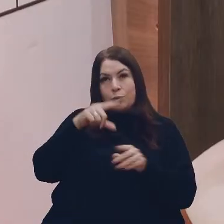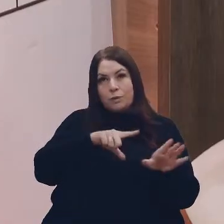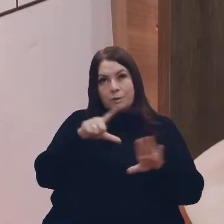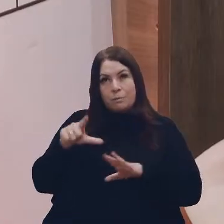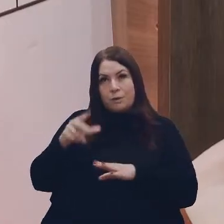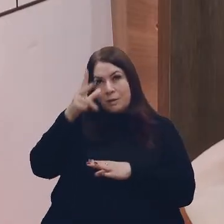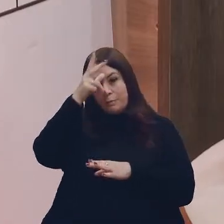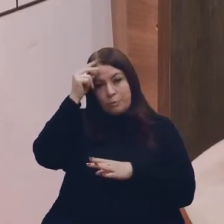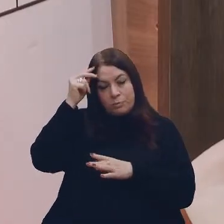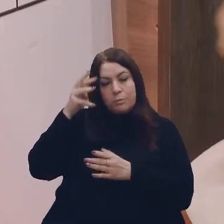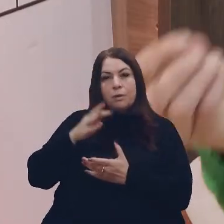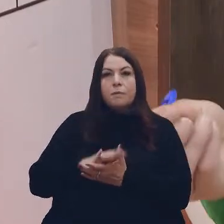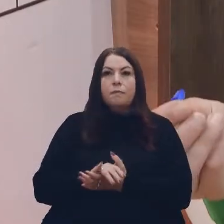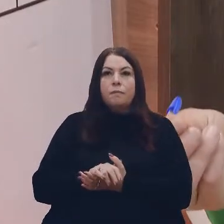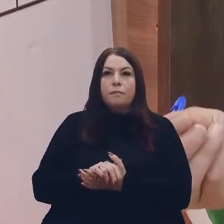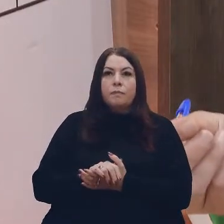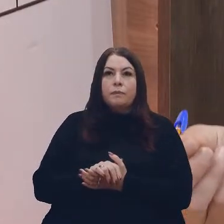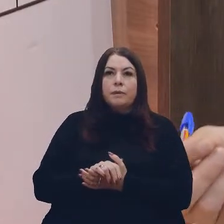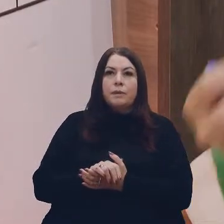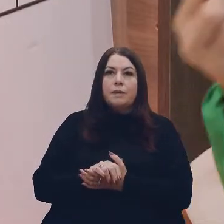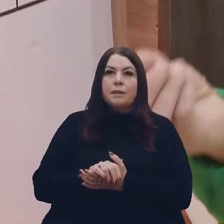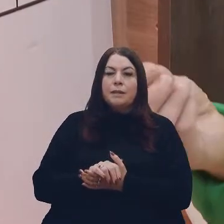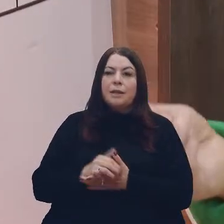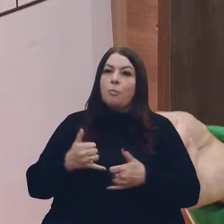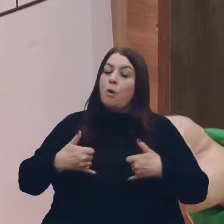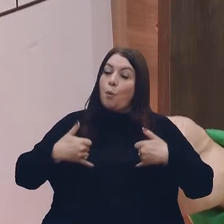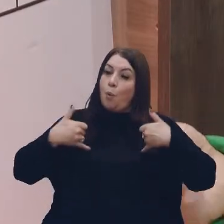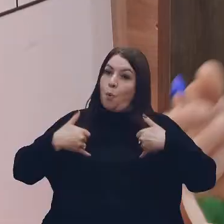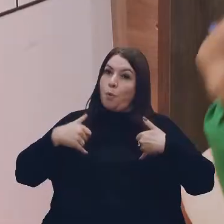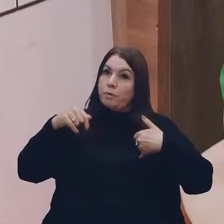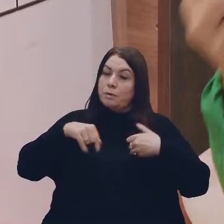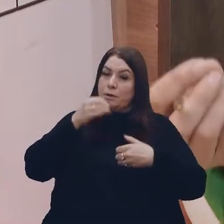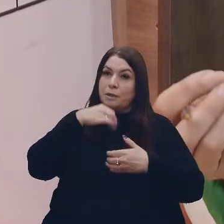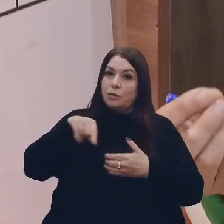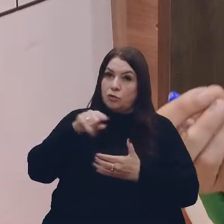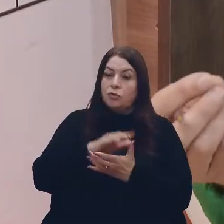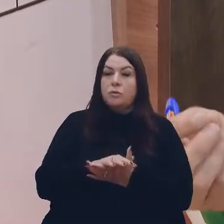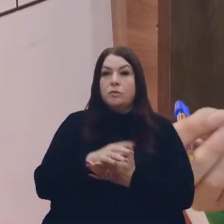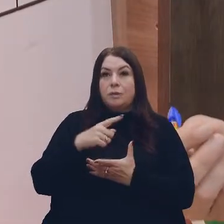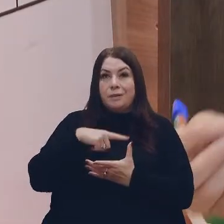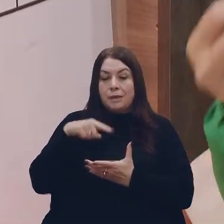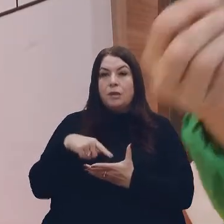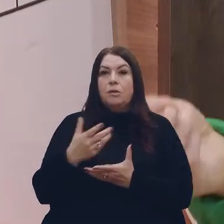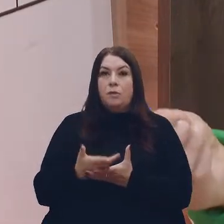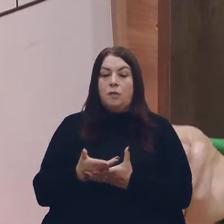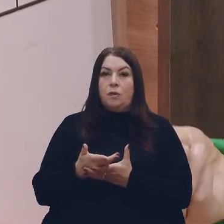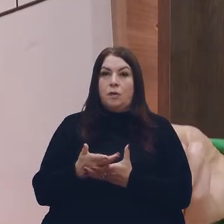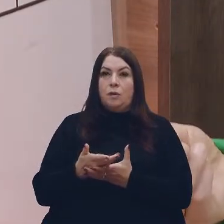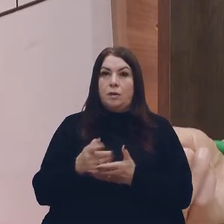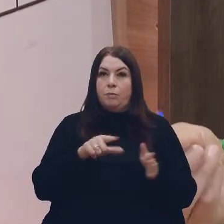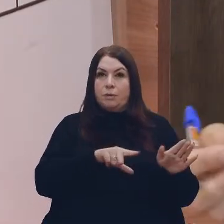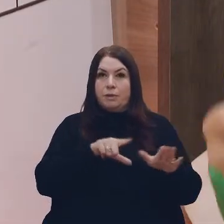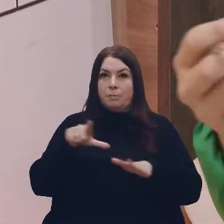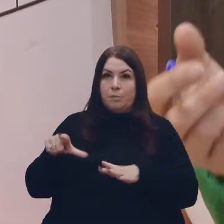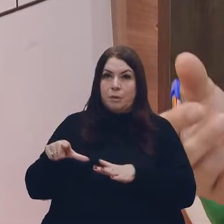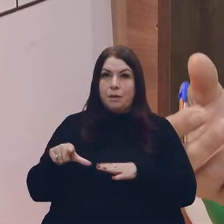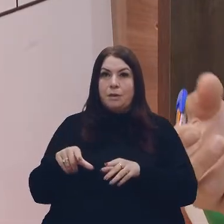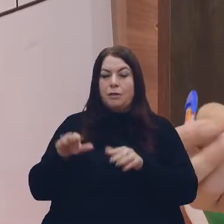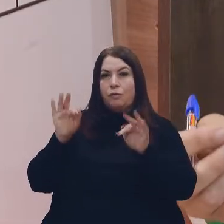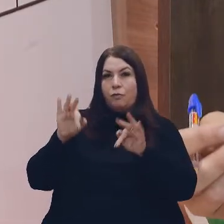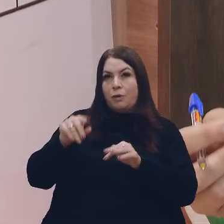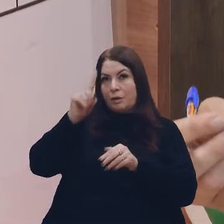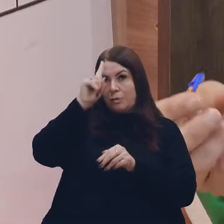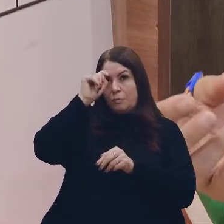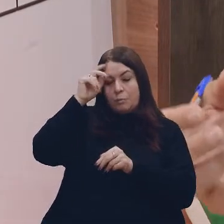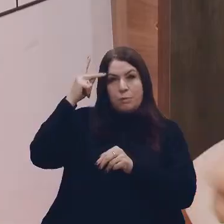semana municipal e, assim, é um privilégio estar em Caxias do Sul, né? Que tem uma semana da luta antimanicomial.